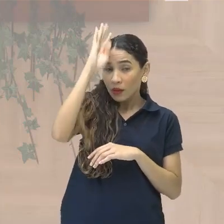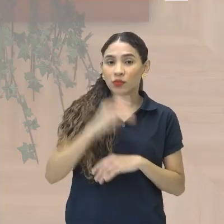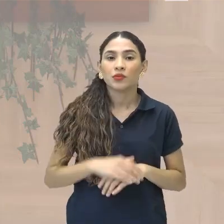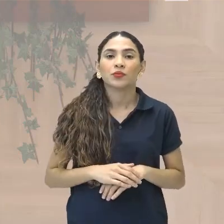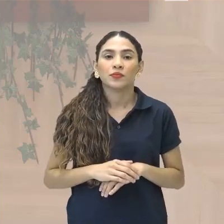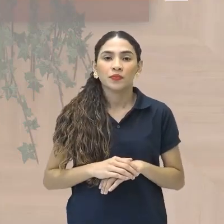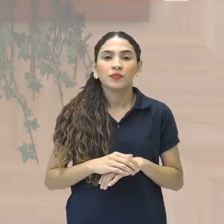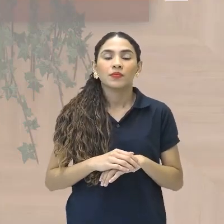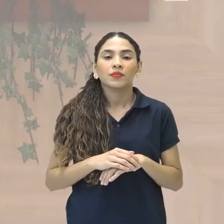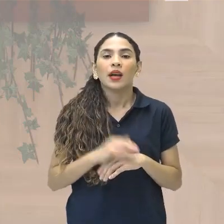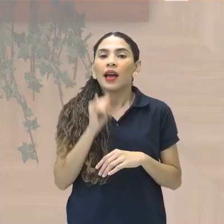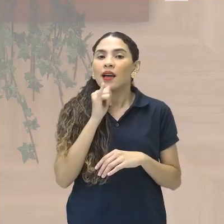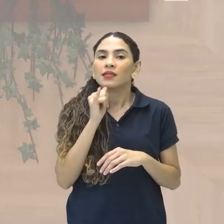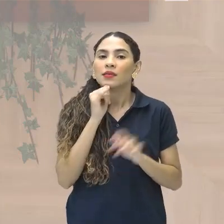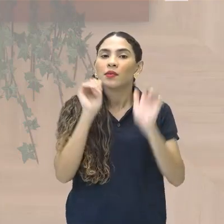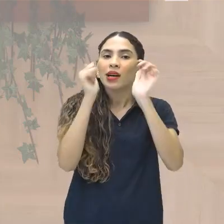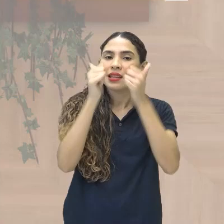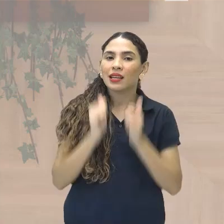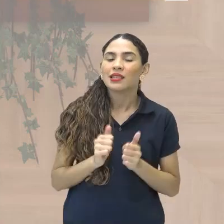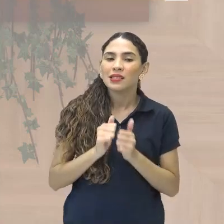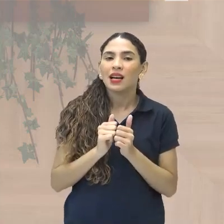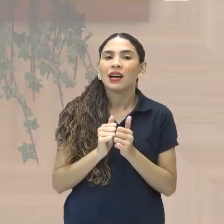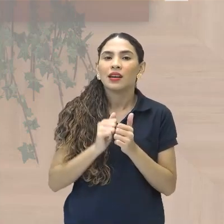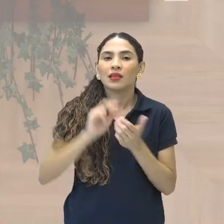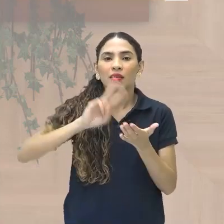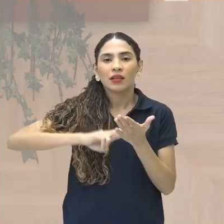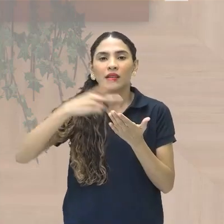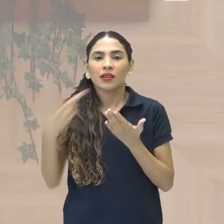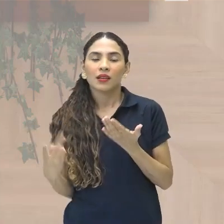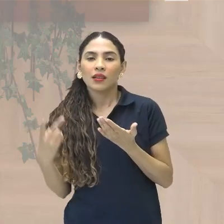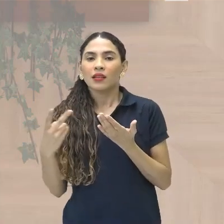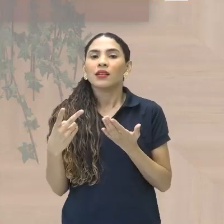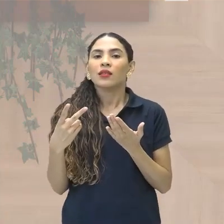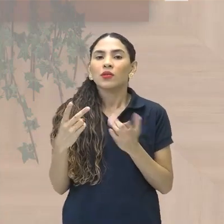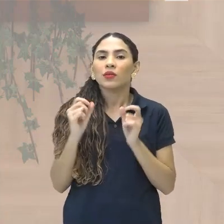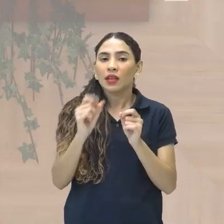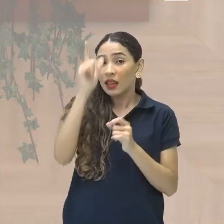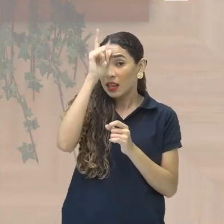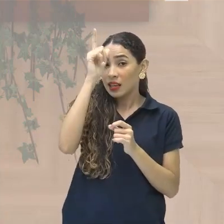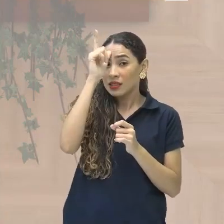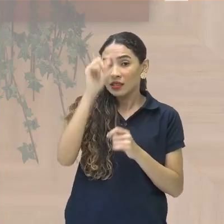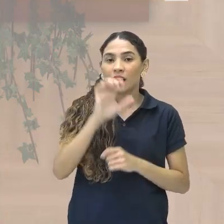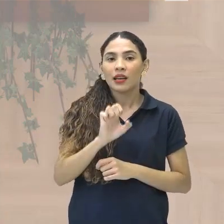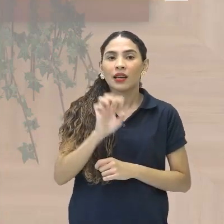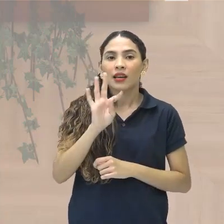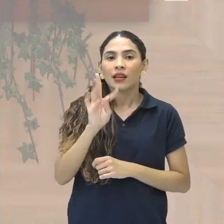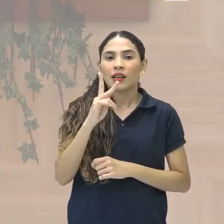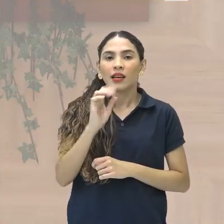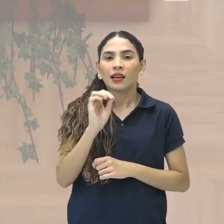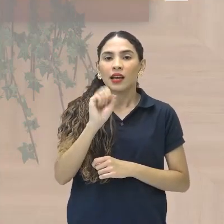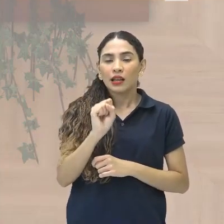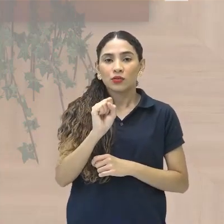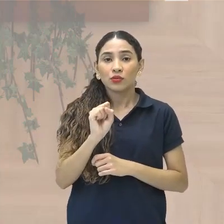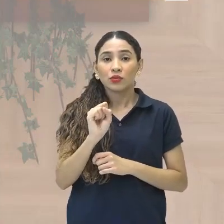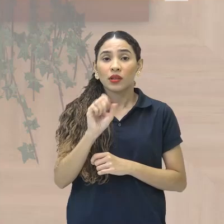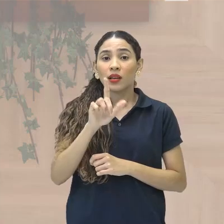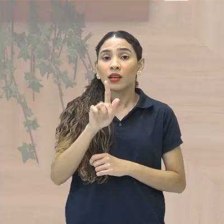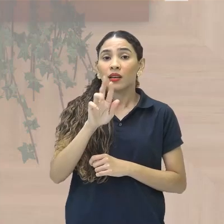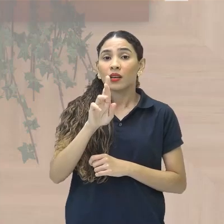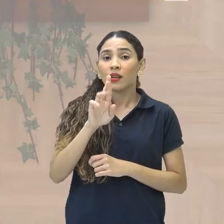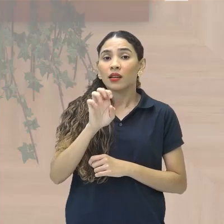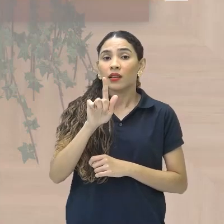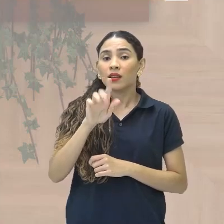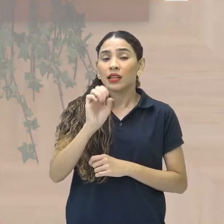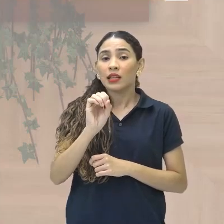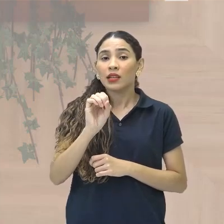romanos traduziram para o latim o ethos grego, né? Ethos quer dizer o